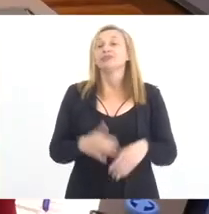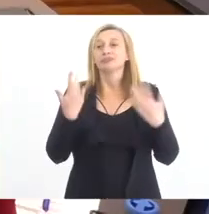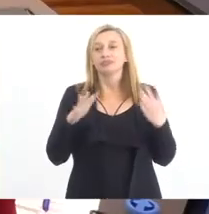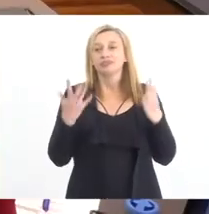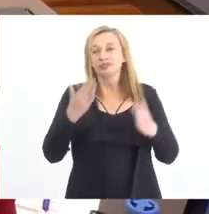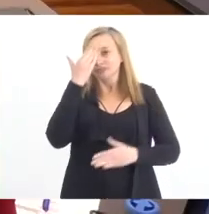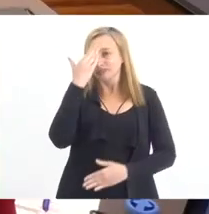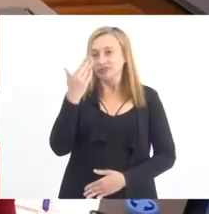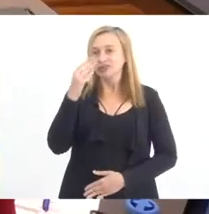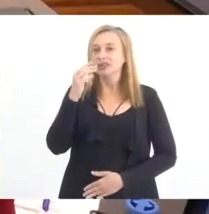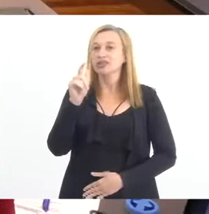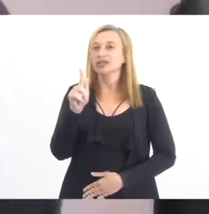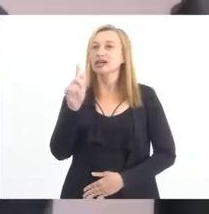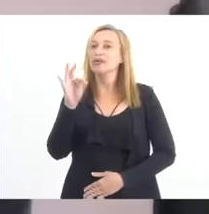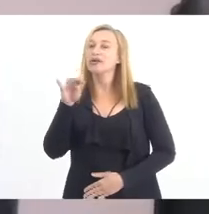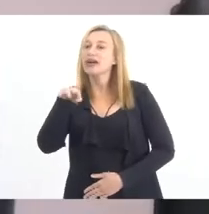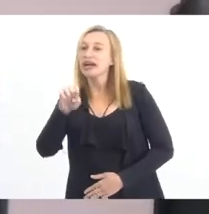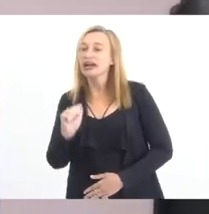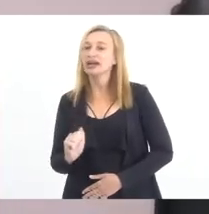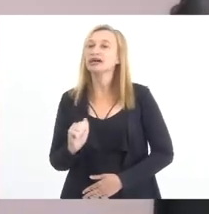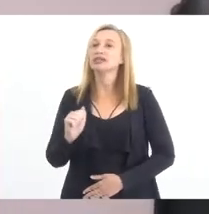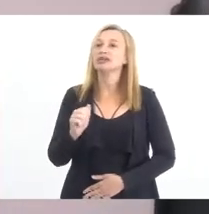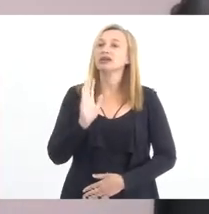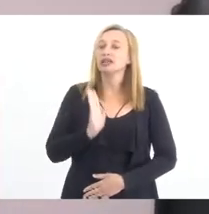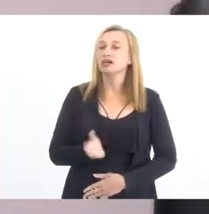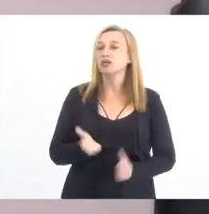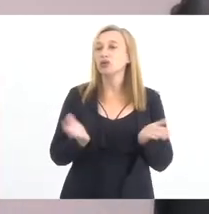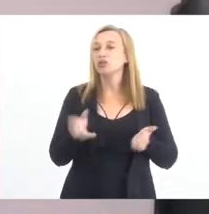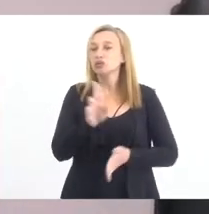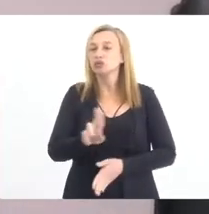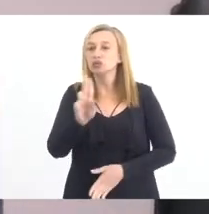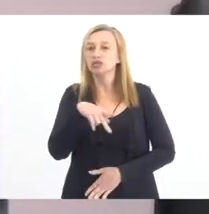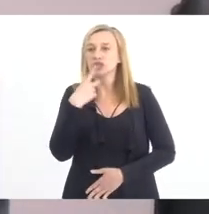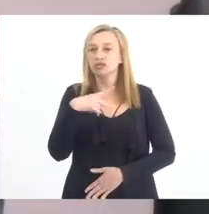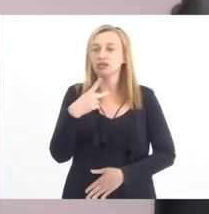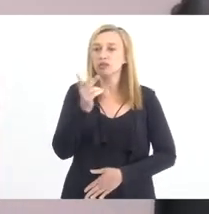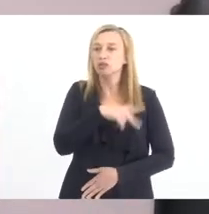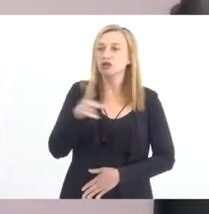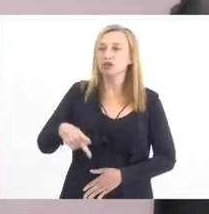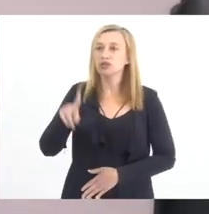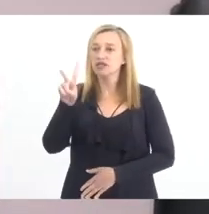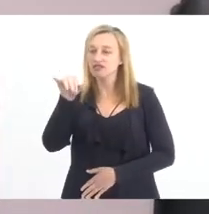Obrigado, Gabriela. Chamo agora para fazer uso da palavra a professora Vânia,